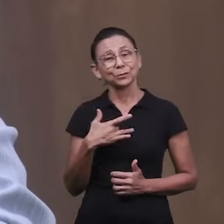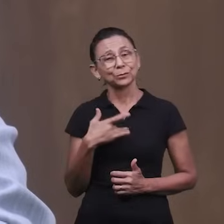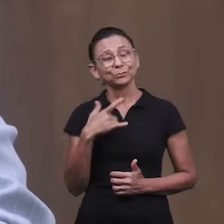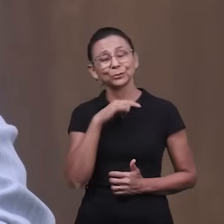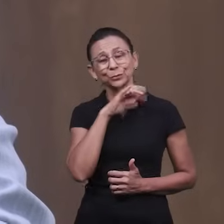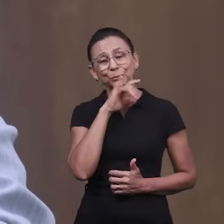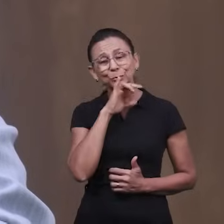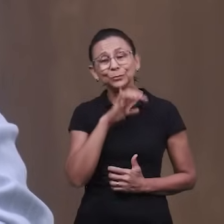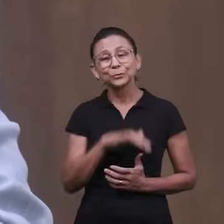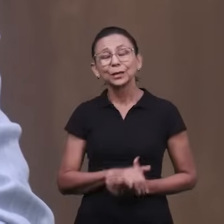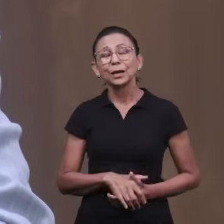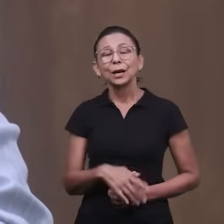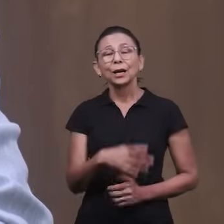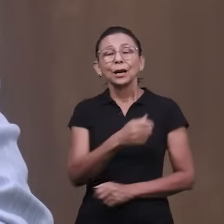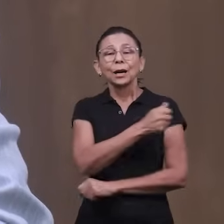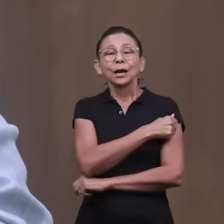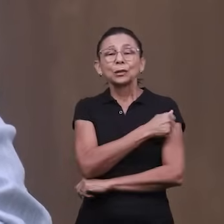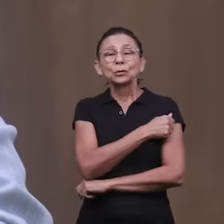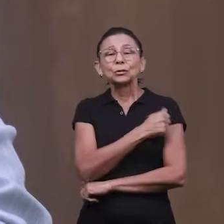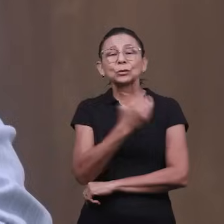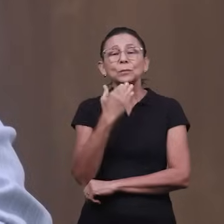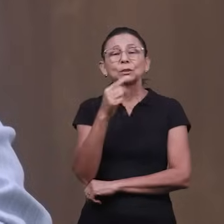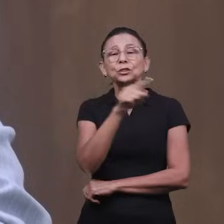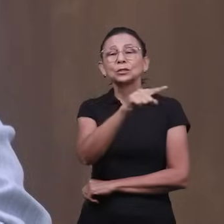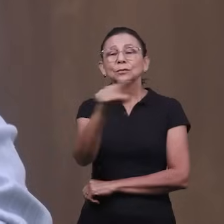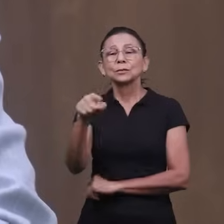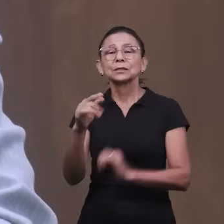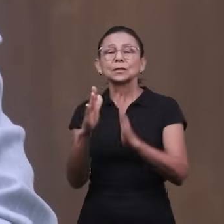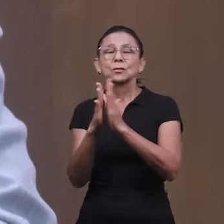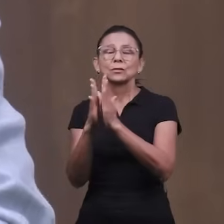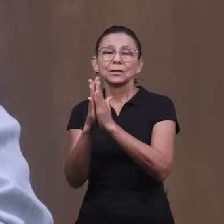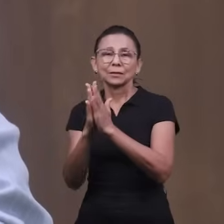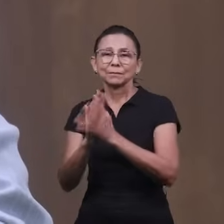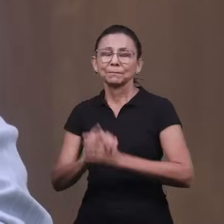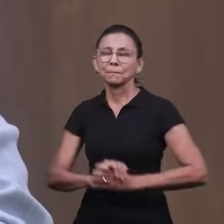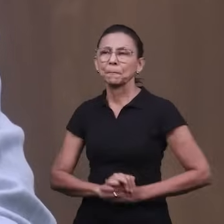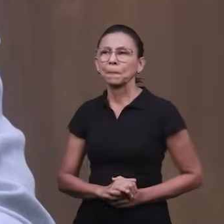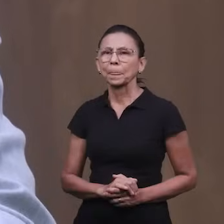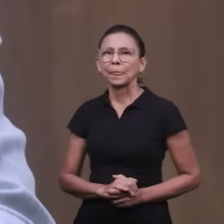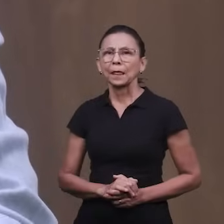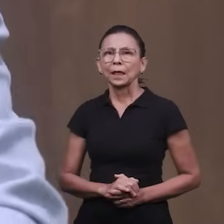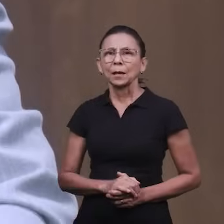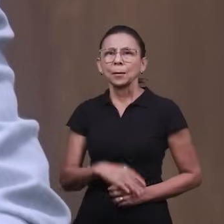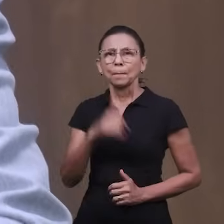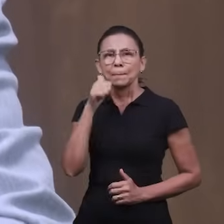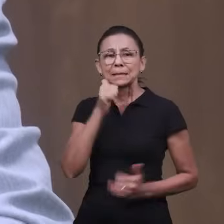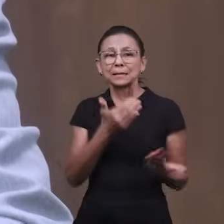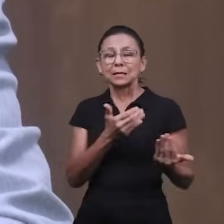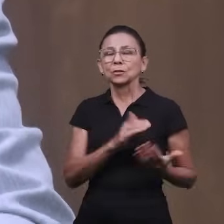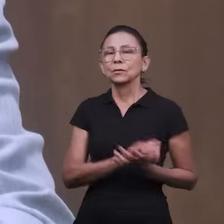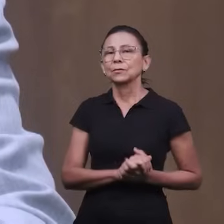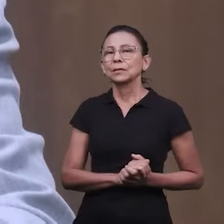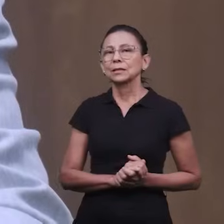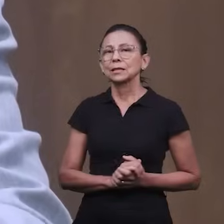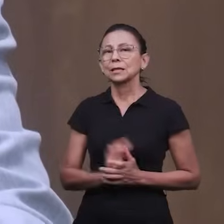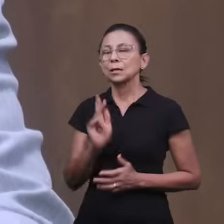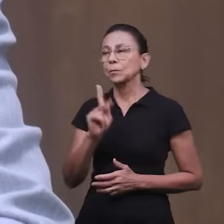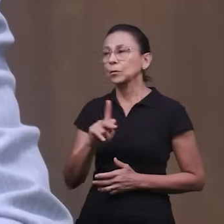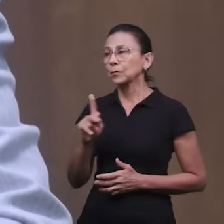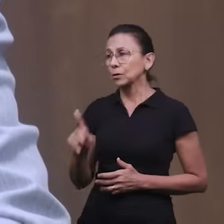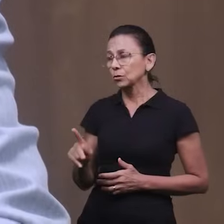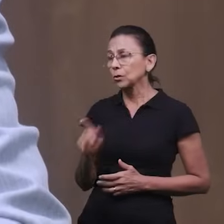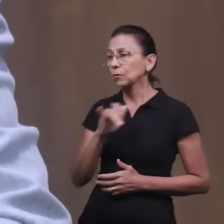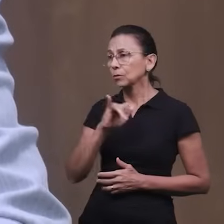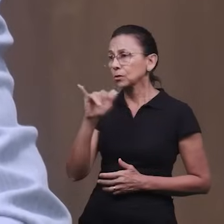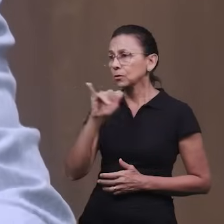preocupado. E ali foi confirmado que eles iam orar e essa jovem falou assim: eu vou te fazer um convite. Você ligar para o 0800